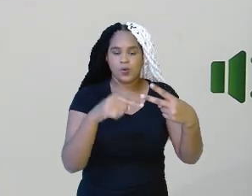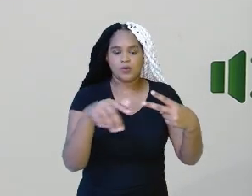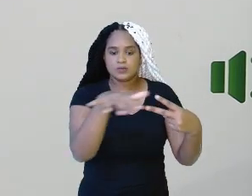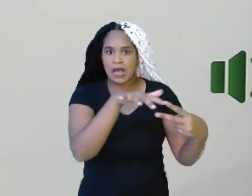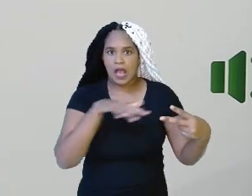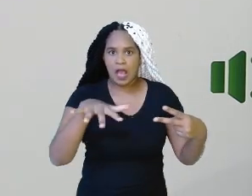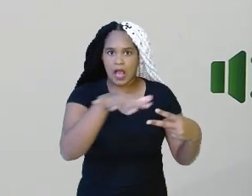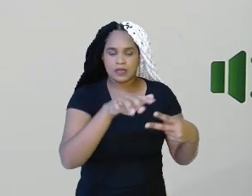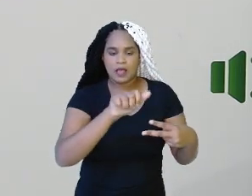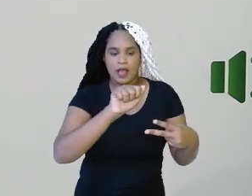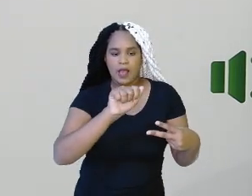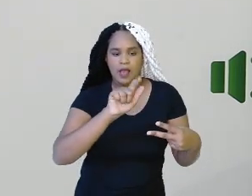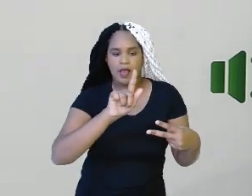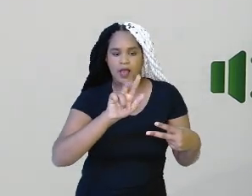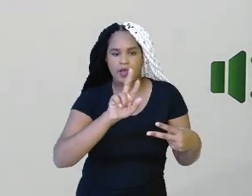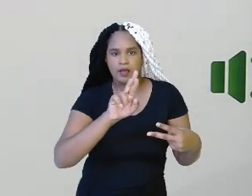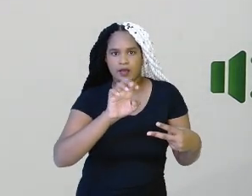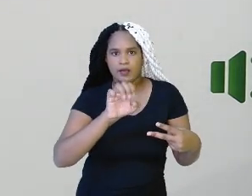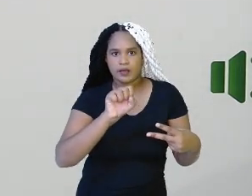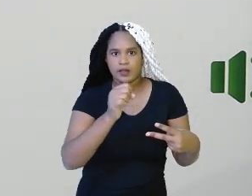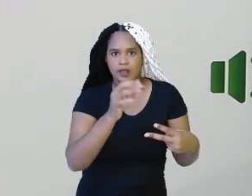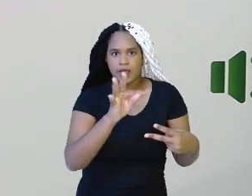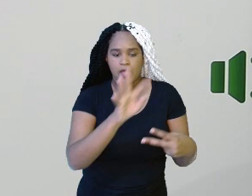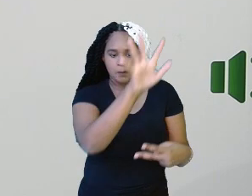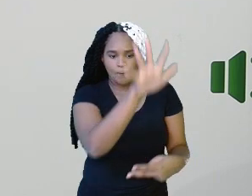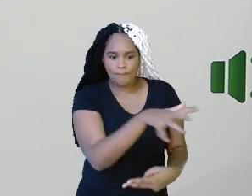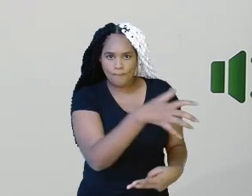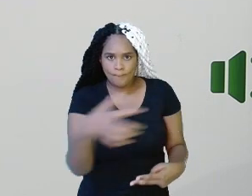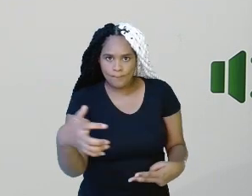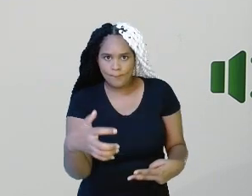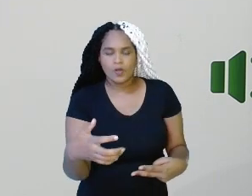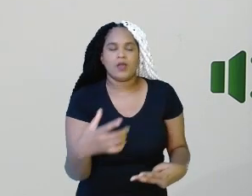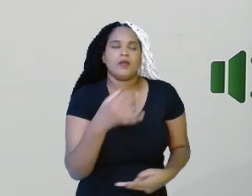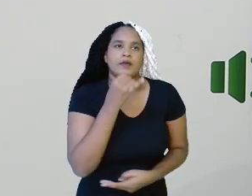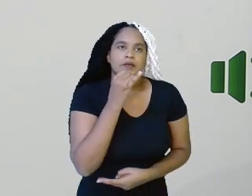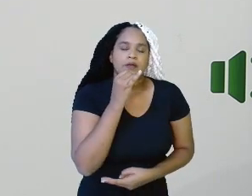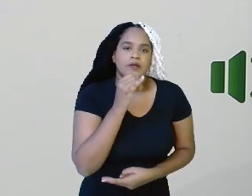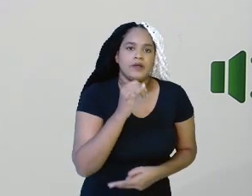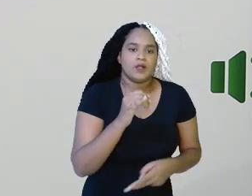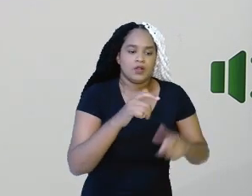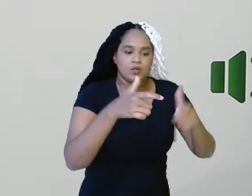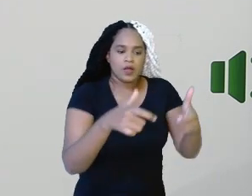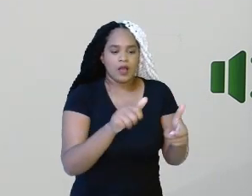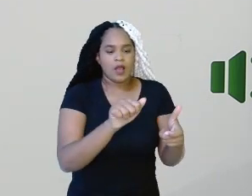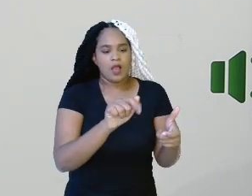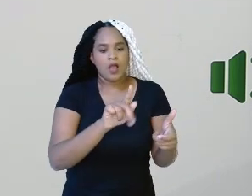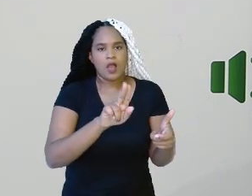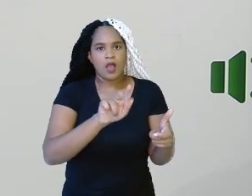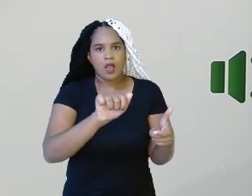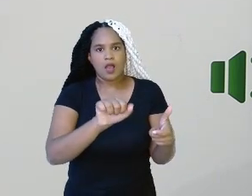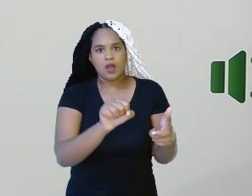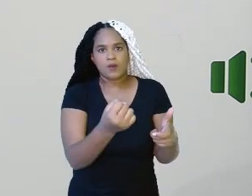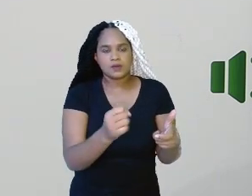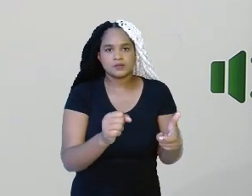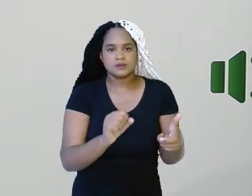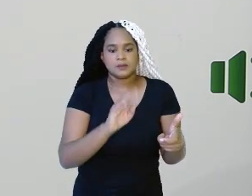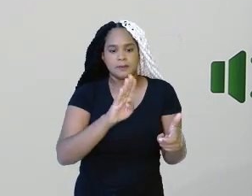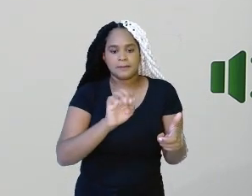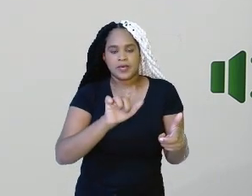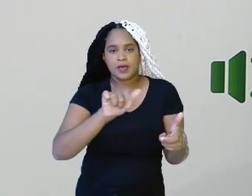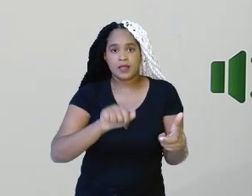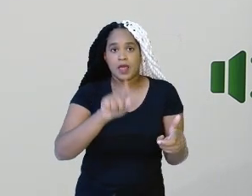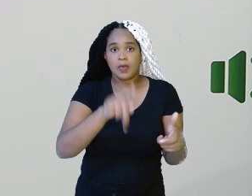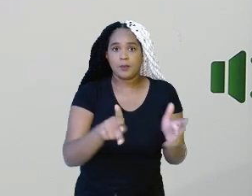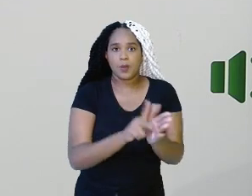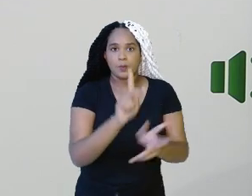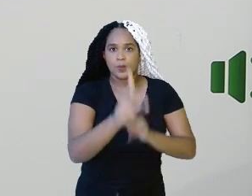Agreste, que é mais pertinho da gente, certo? Águas Belas é um lugar que tem a tribo Funiô, é muito